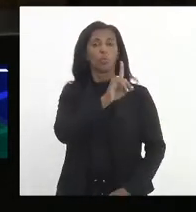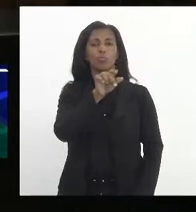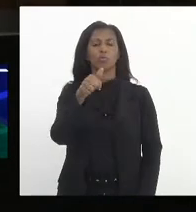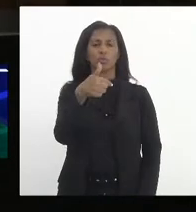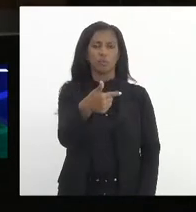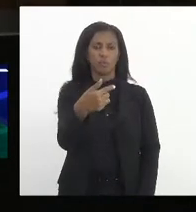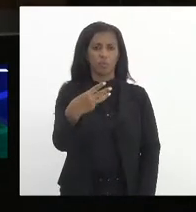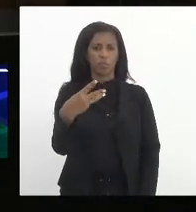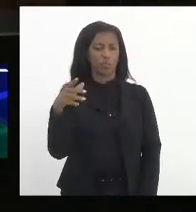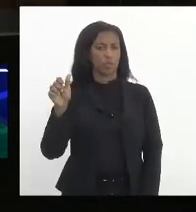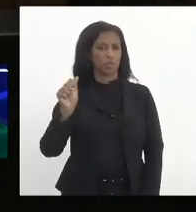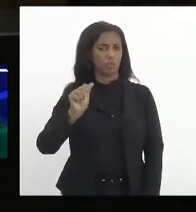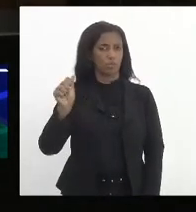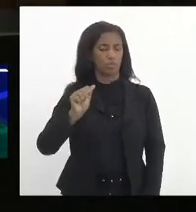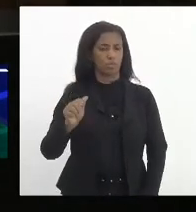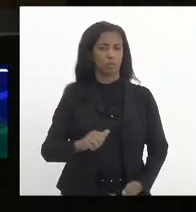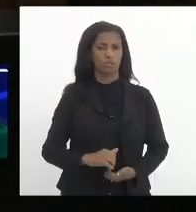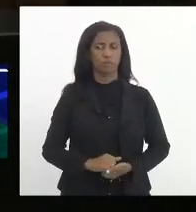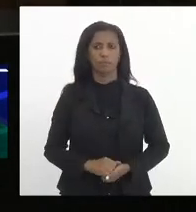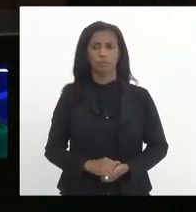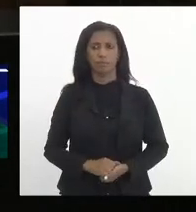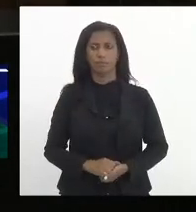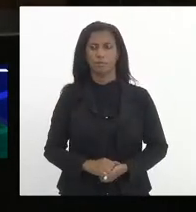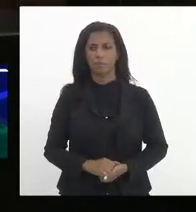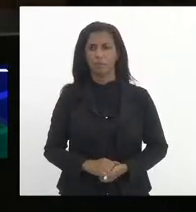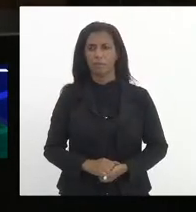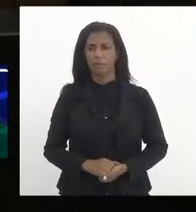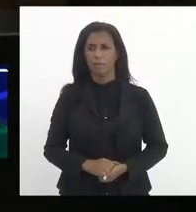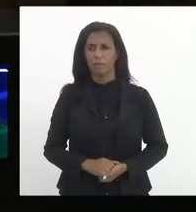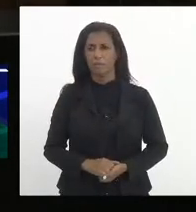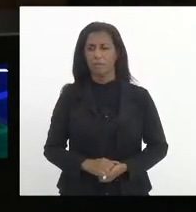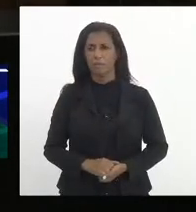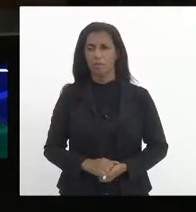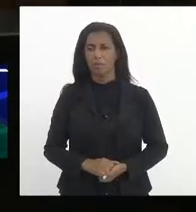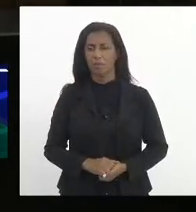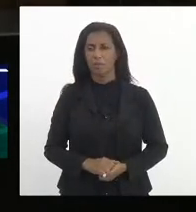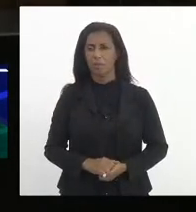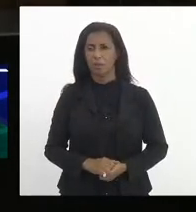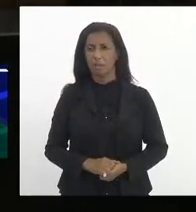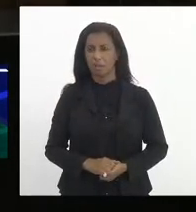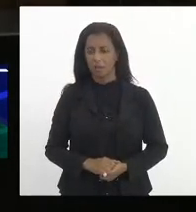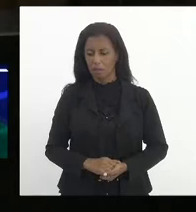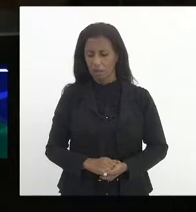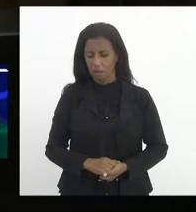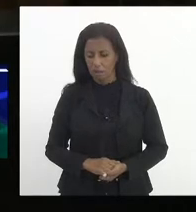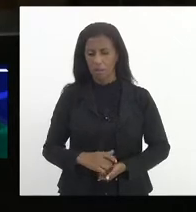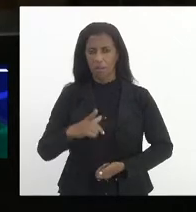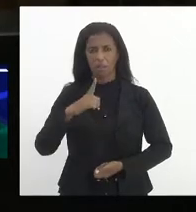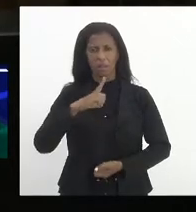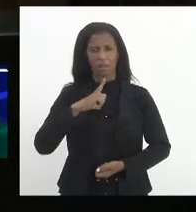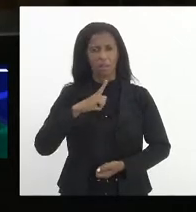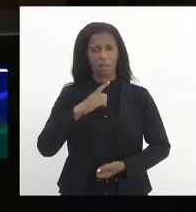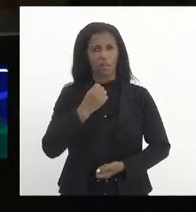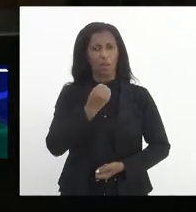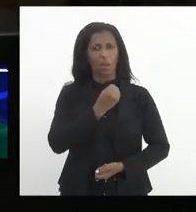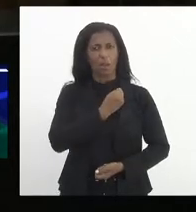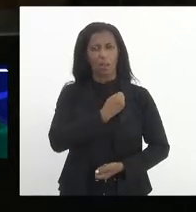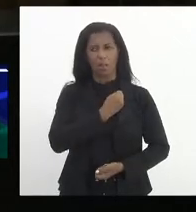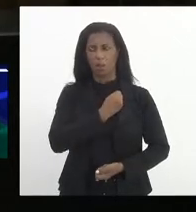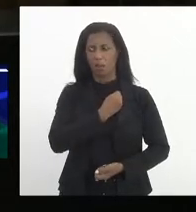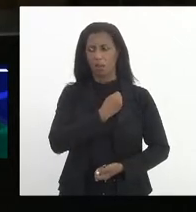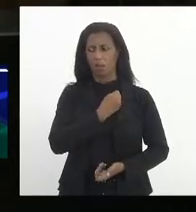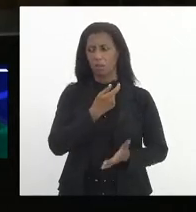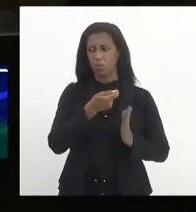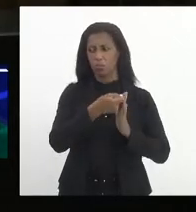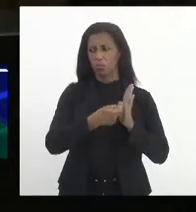23 de agosto o e diz o seguinte considerando a nota técnica tal